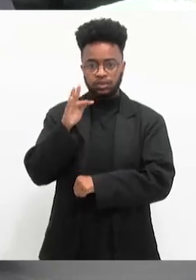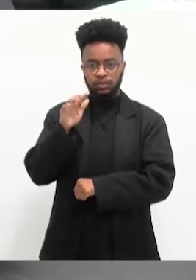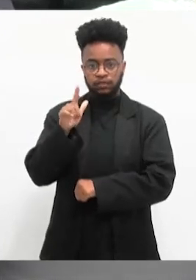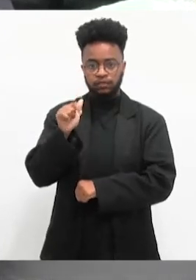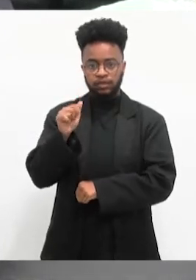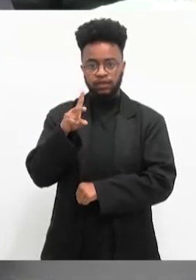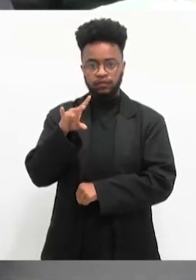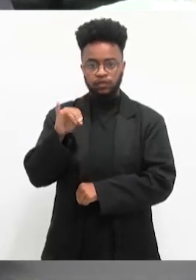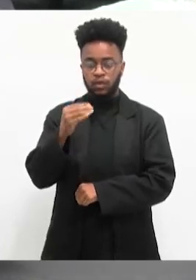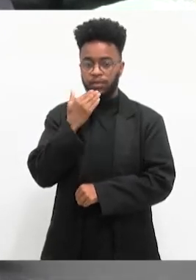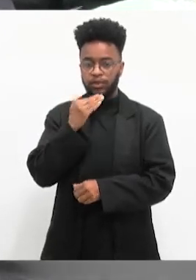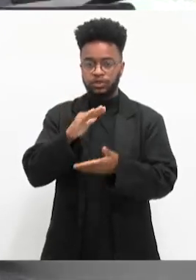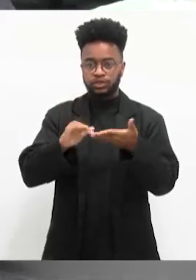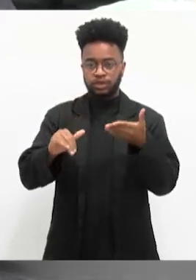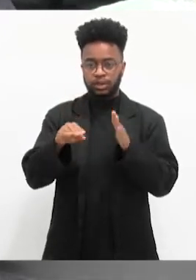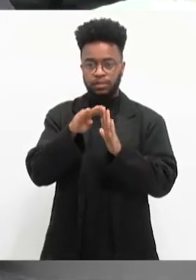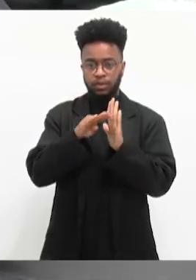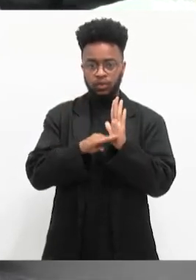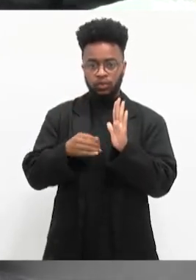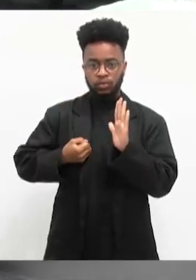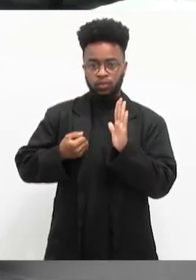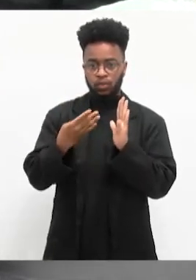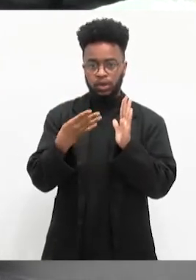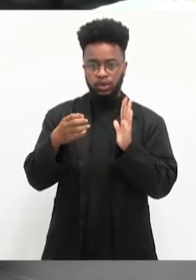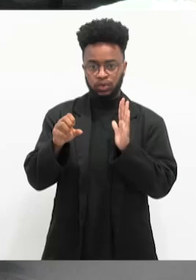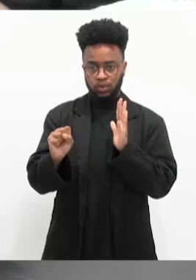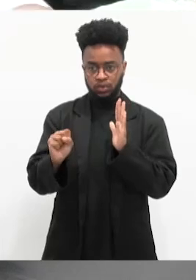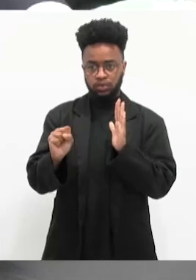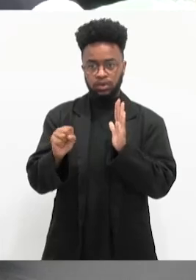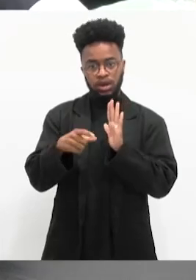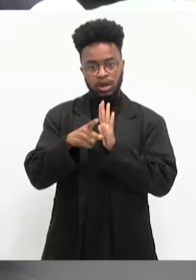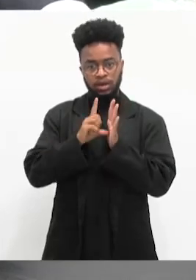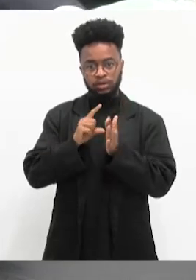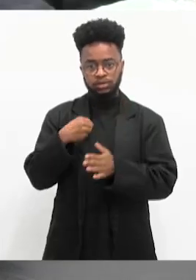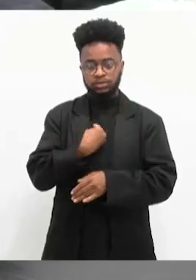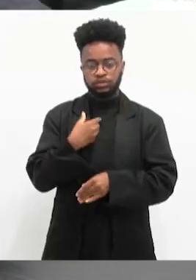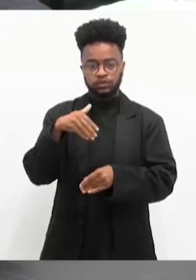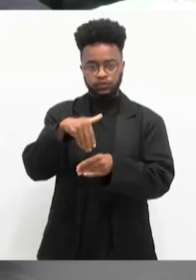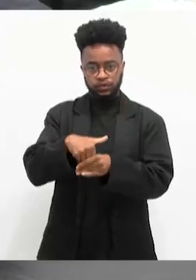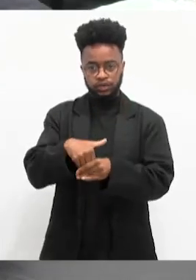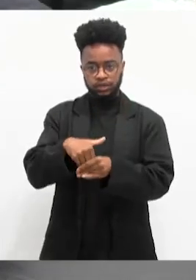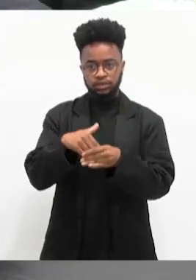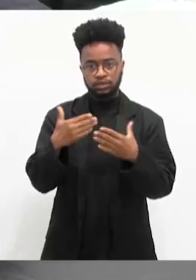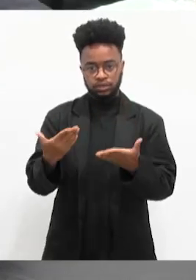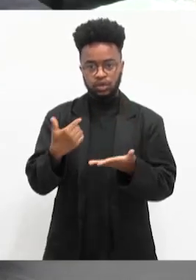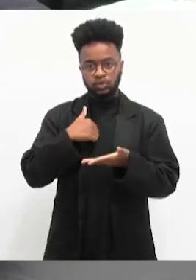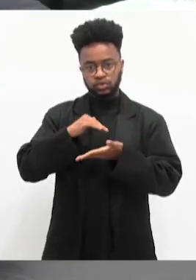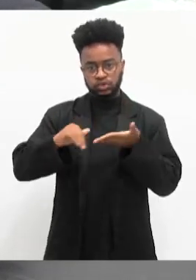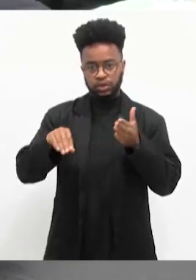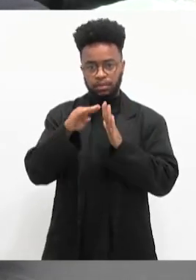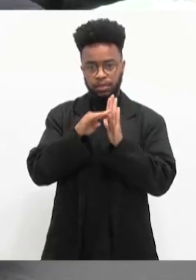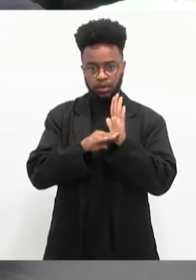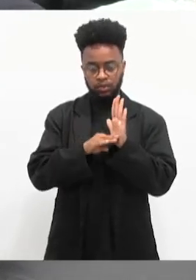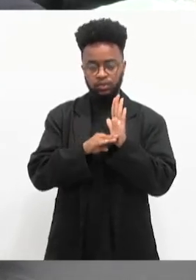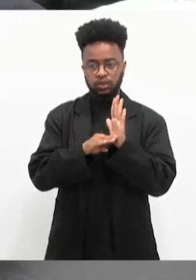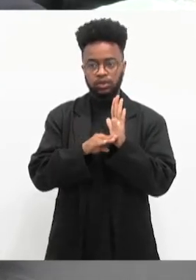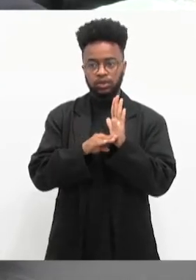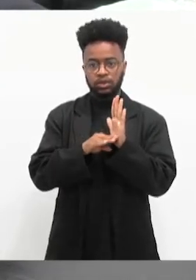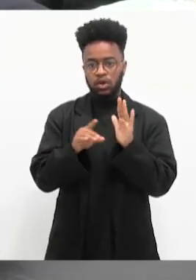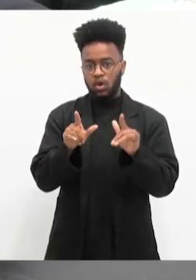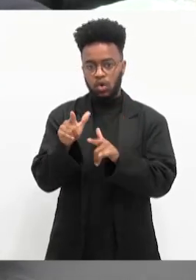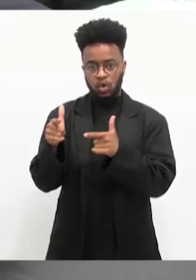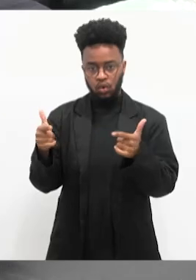pediu para retirar de pauta o item 48, antes da gente votar. Então, retirado de pauta, o